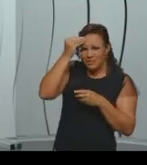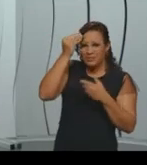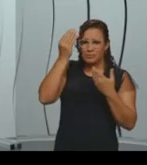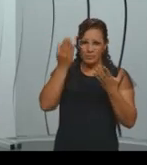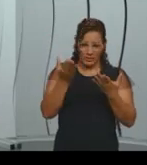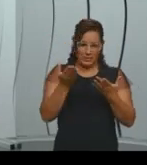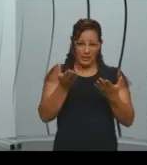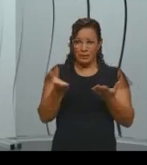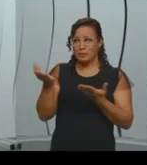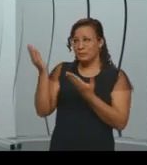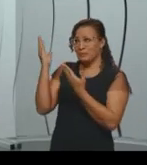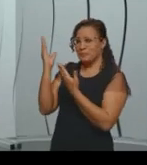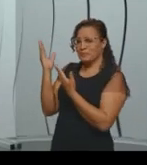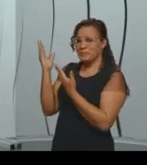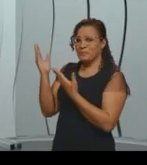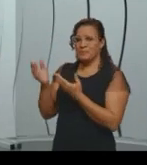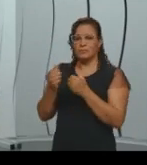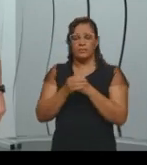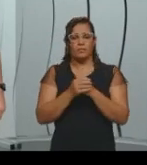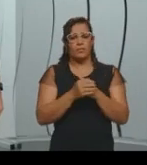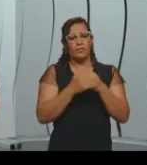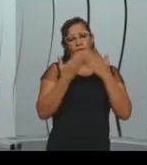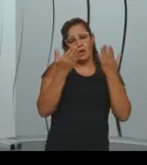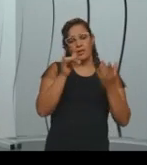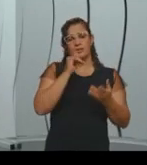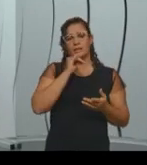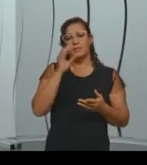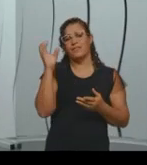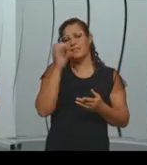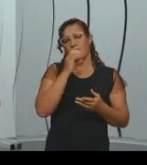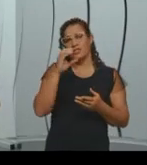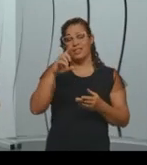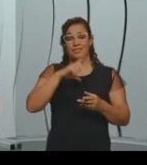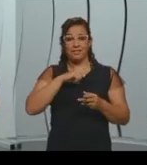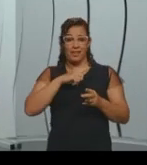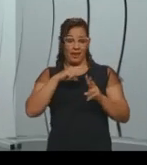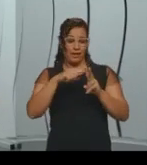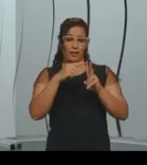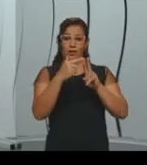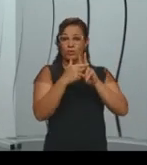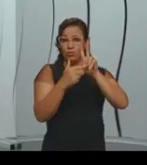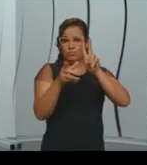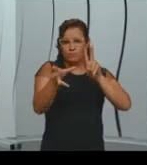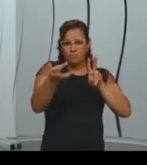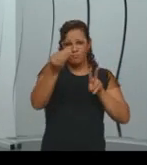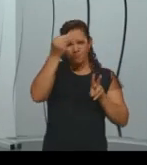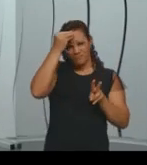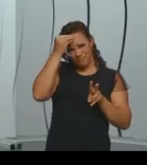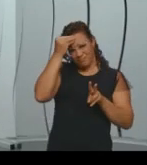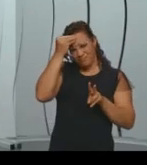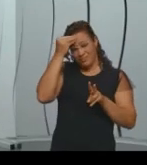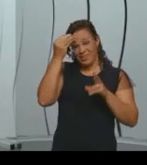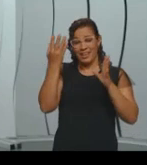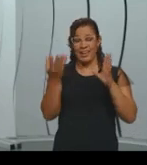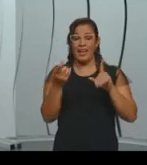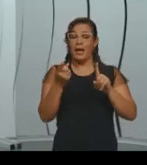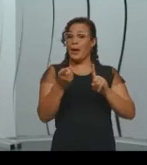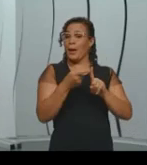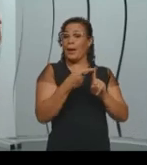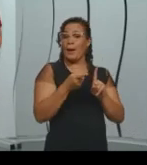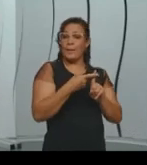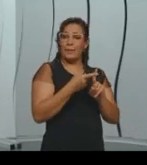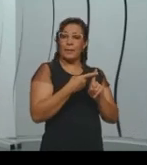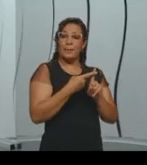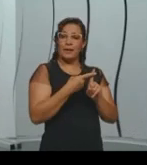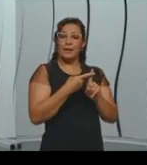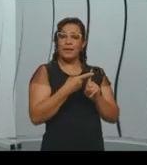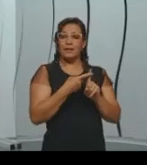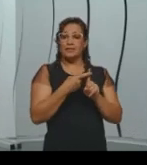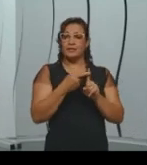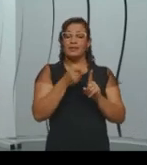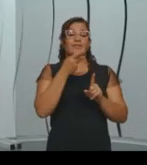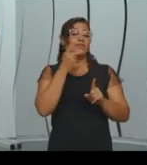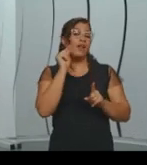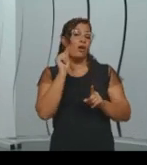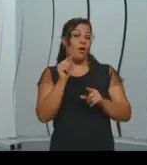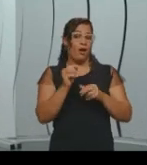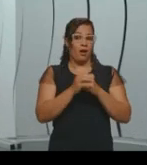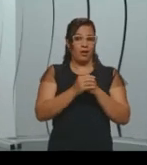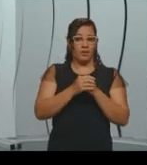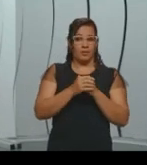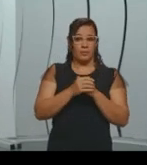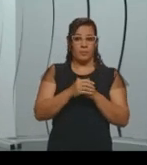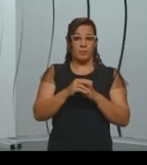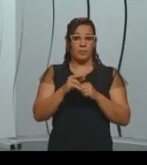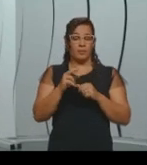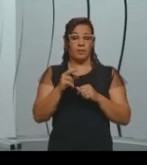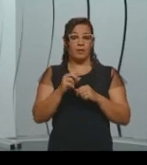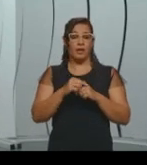expressões. Essa aqui mesmo da velocidade tem duas formas de memorizar. A primeira seria falar assim, ó,